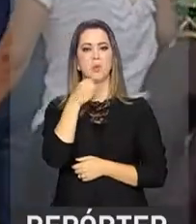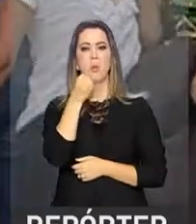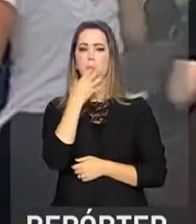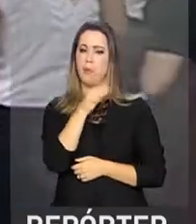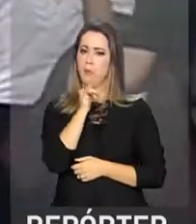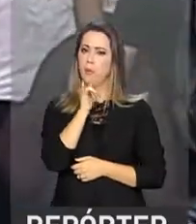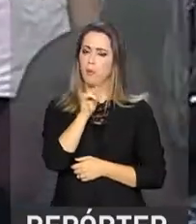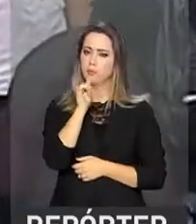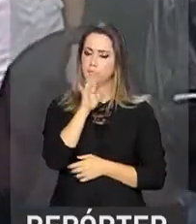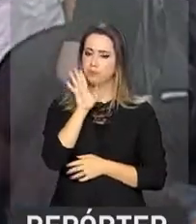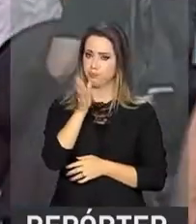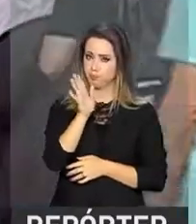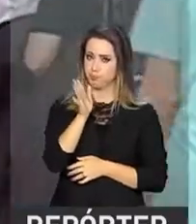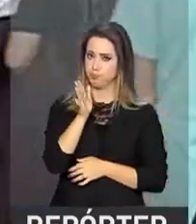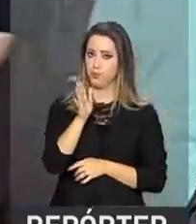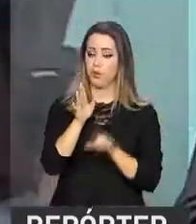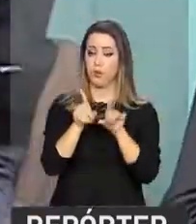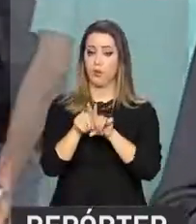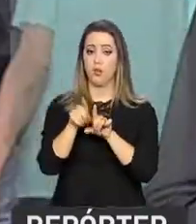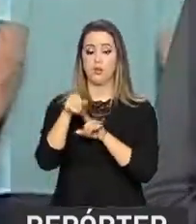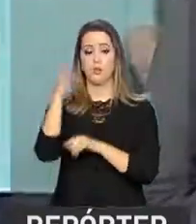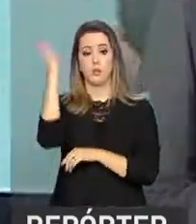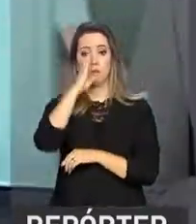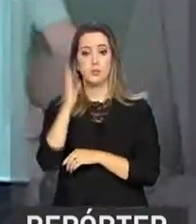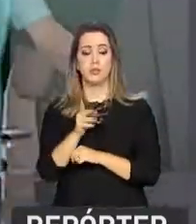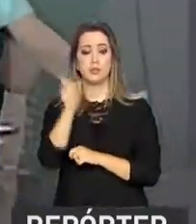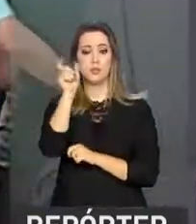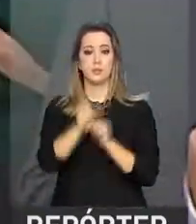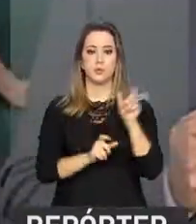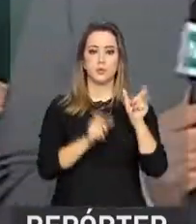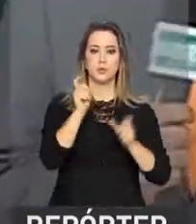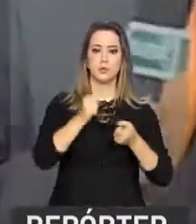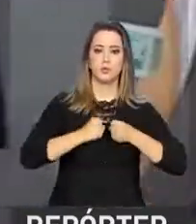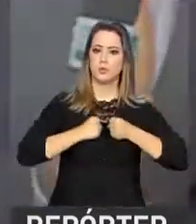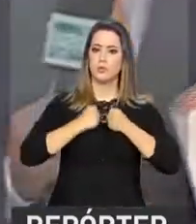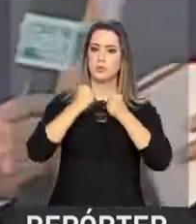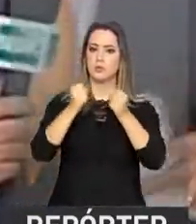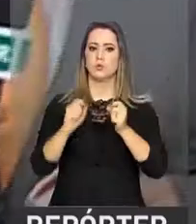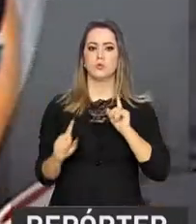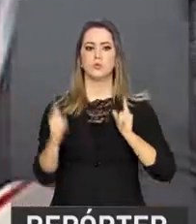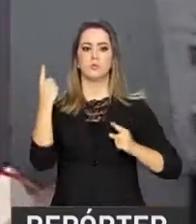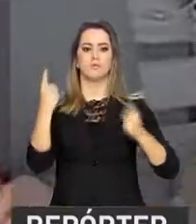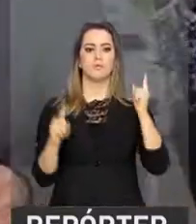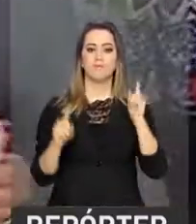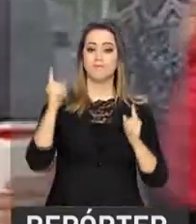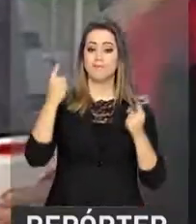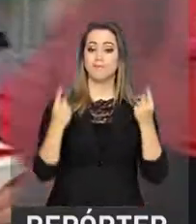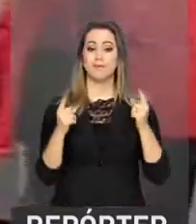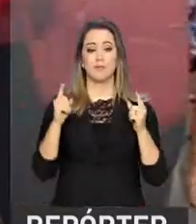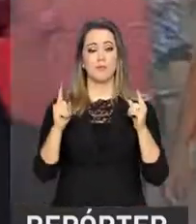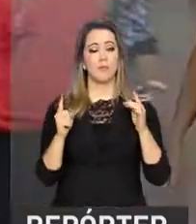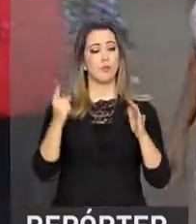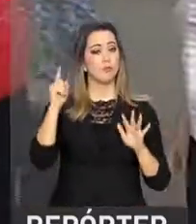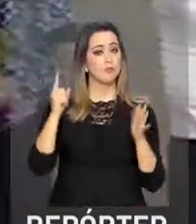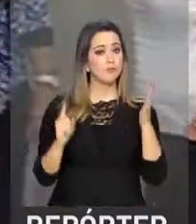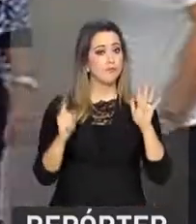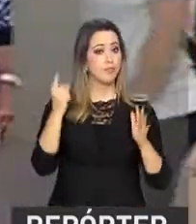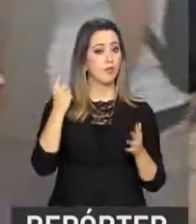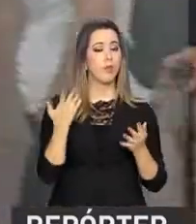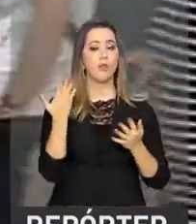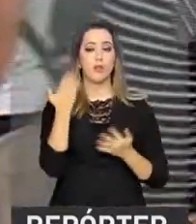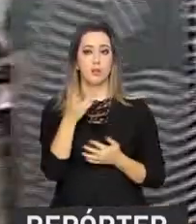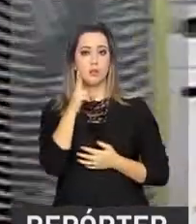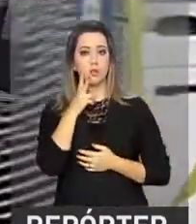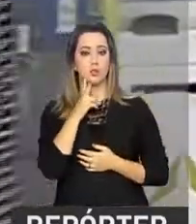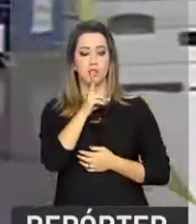aquela velha história. No Brasil, os foliões não medem esforços para cair na folia. É isso que nós estamos vendo aqui